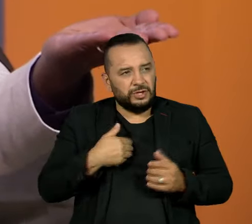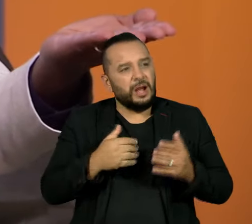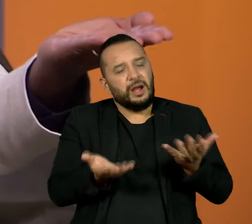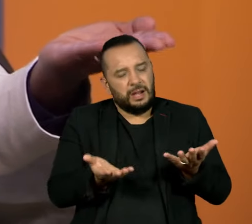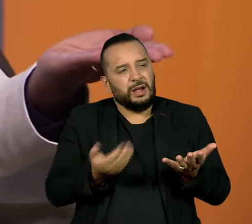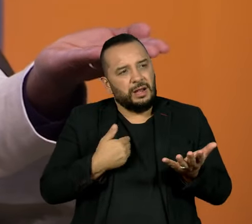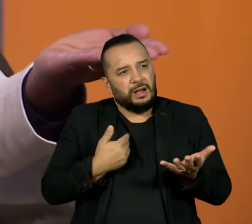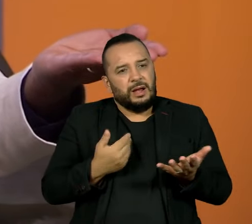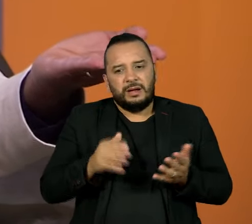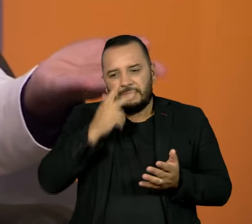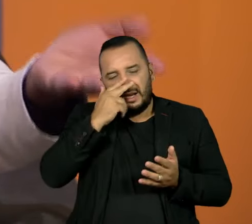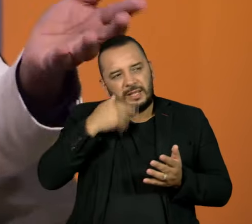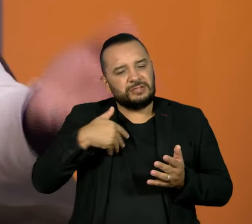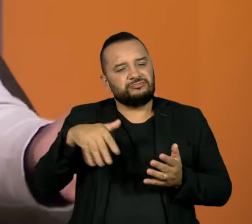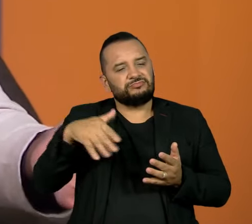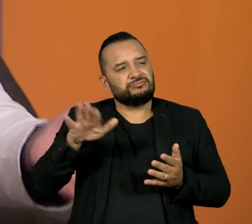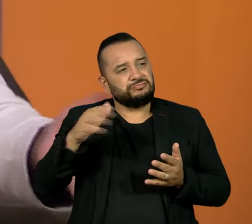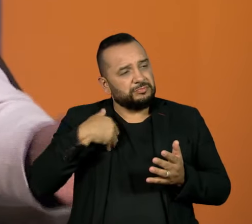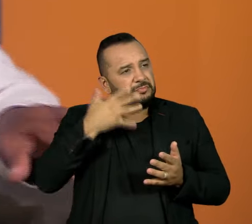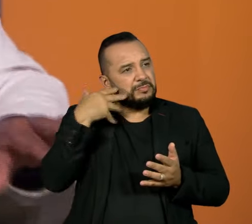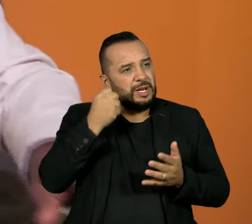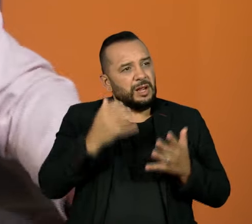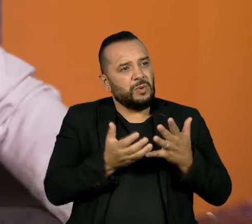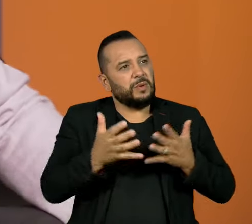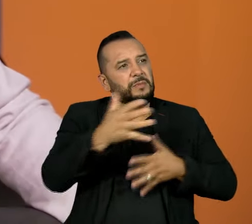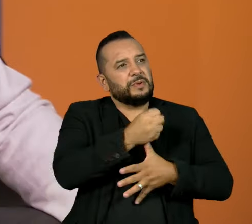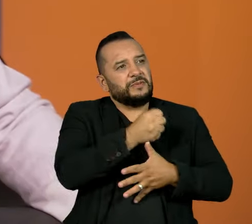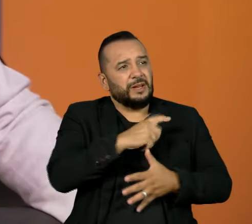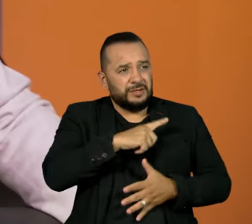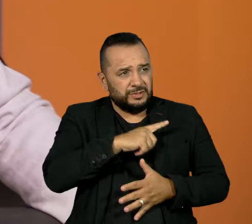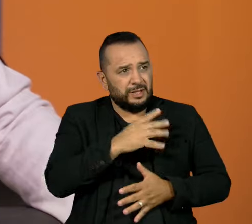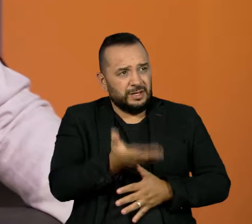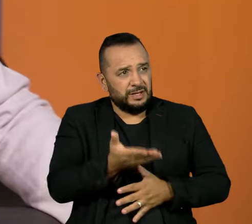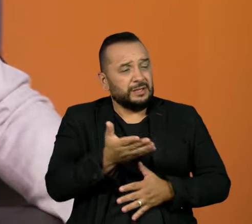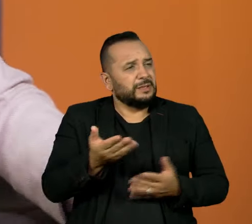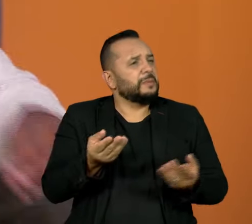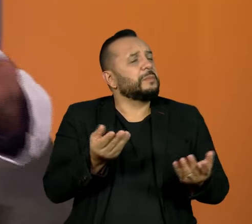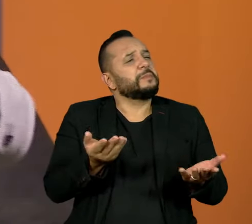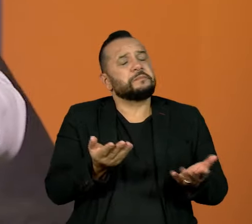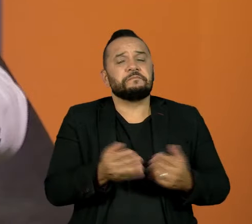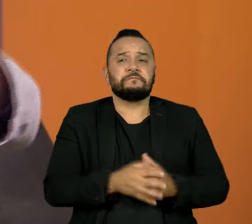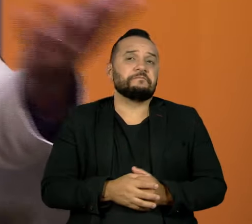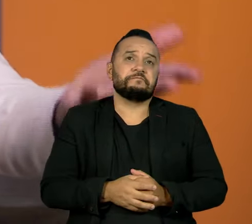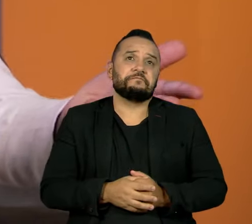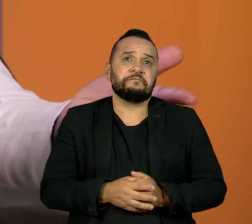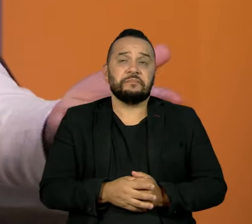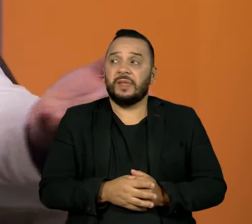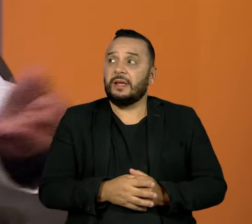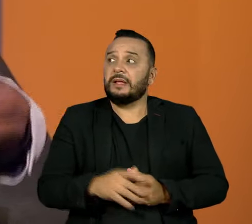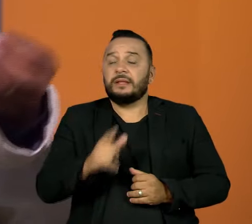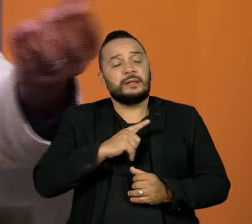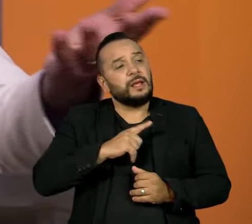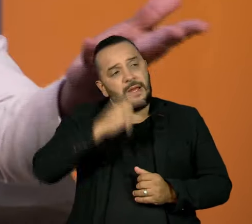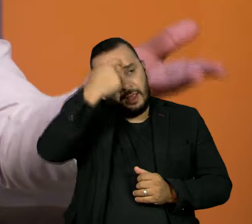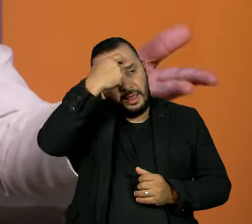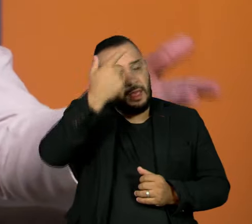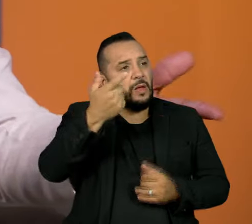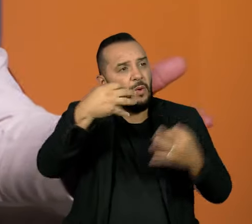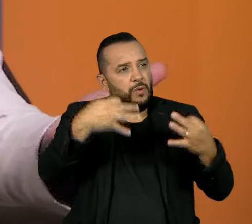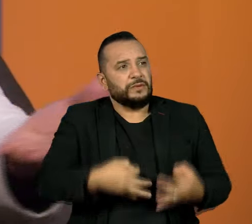mantém na sua posição, e na vida dos negros, que o exclui dessas posições. Ter essa convicção, ter